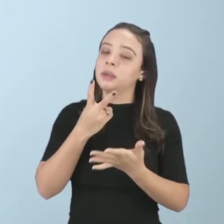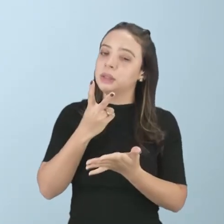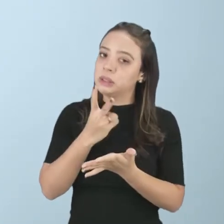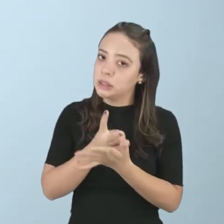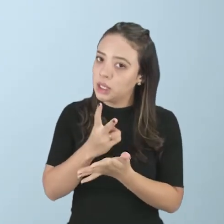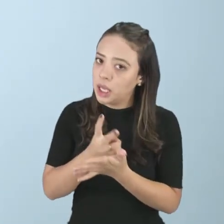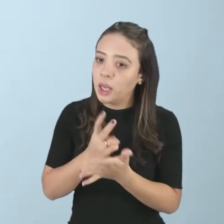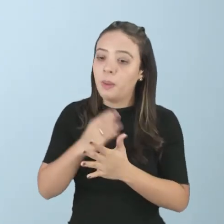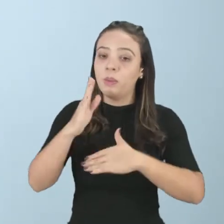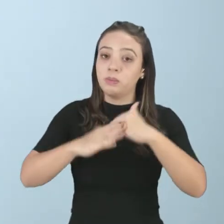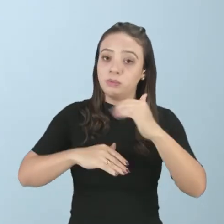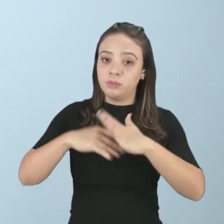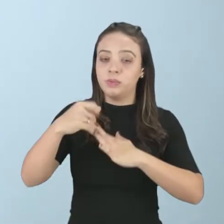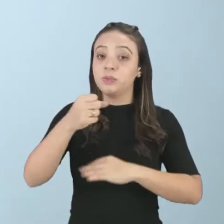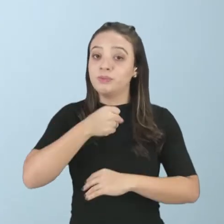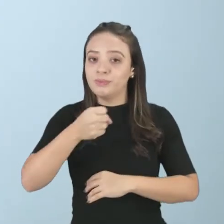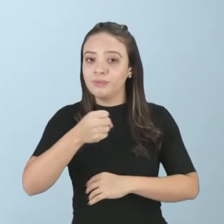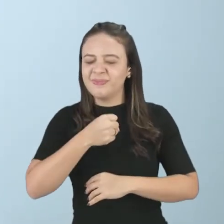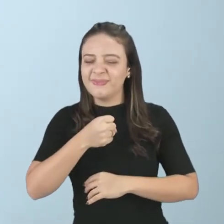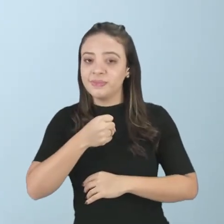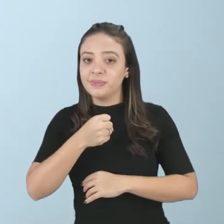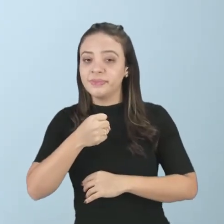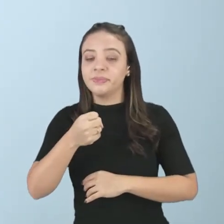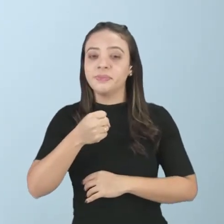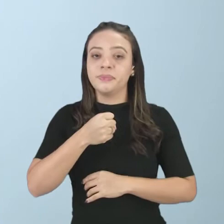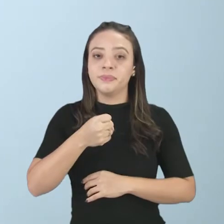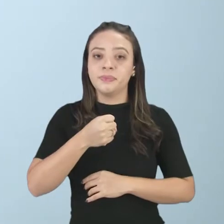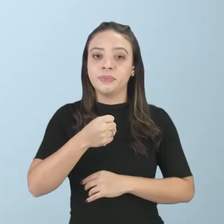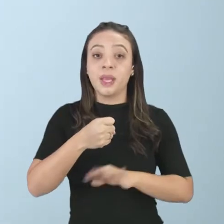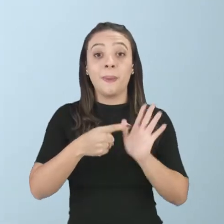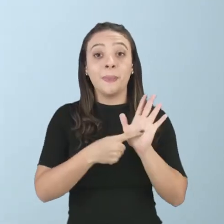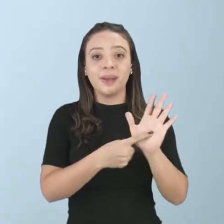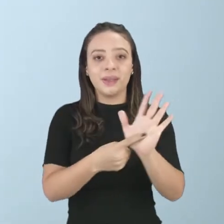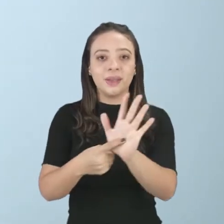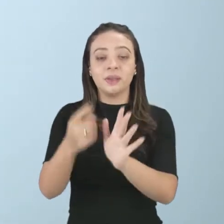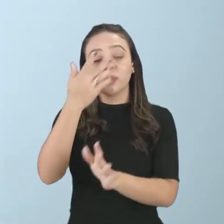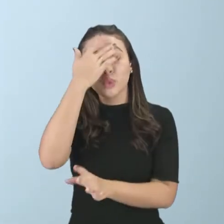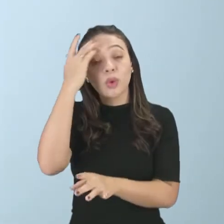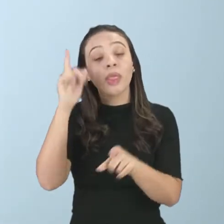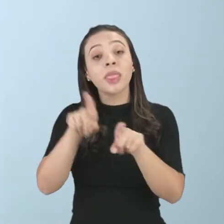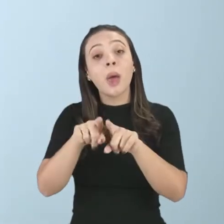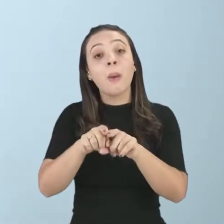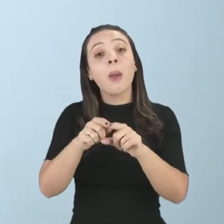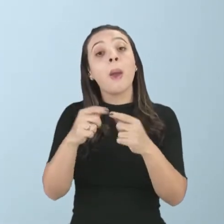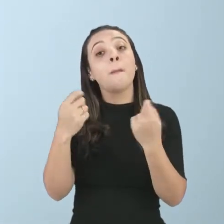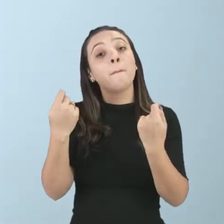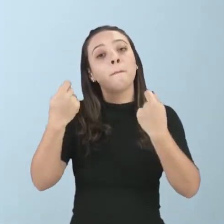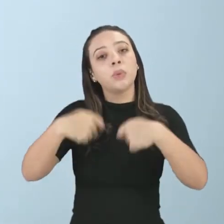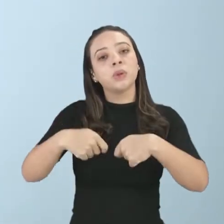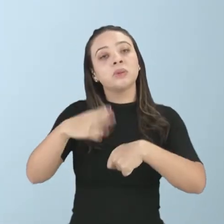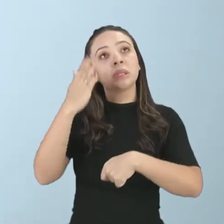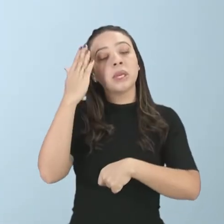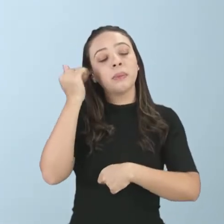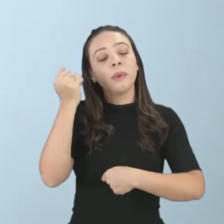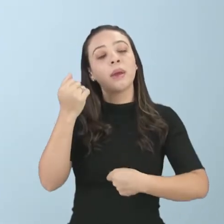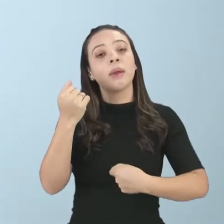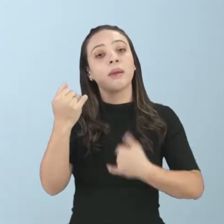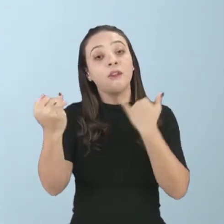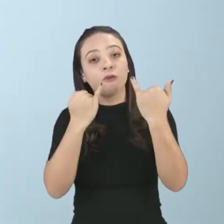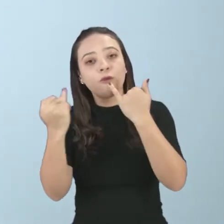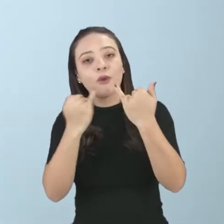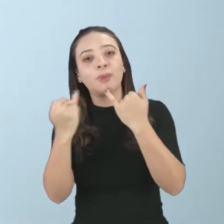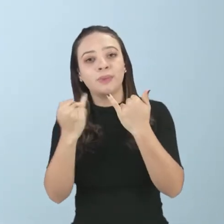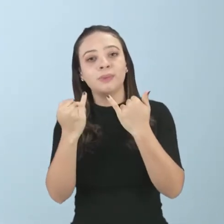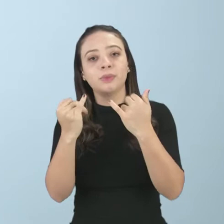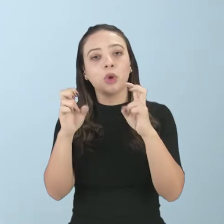que trazem esse ponto, as entrevistas à tona para que as pessoas possam ficar situadas e informadas a respeito